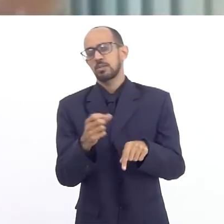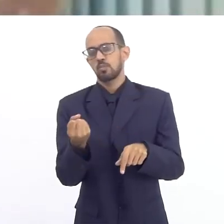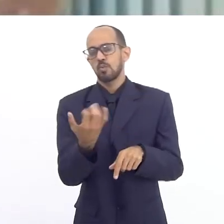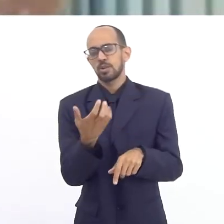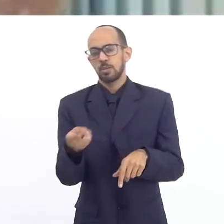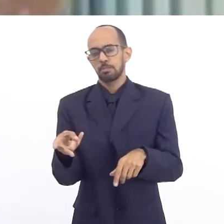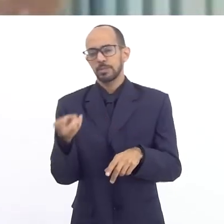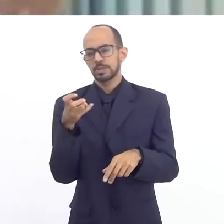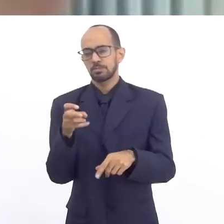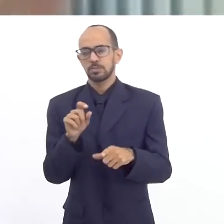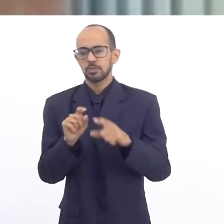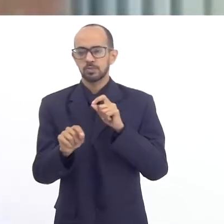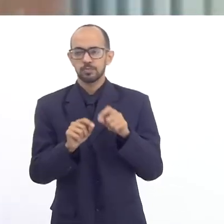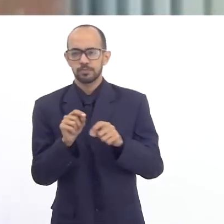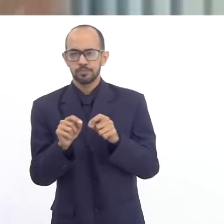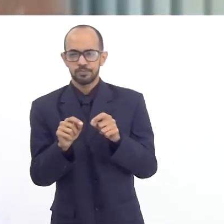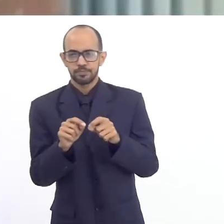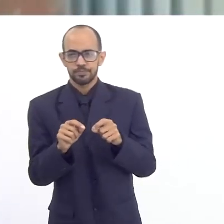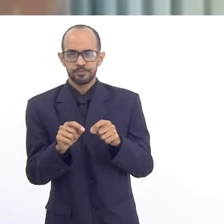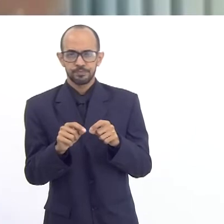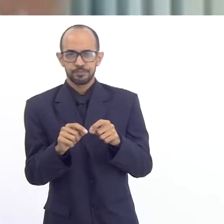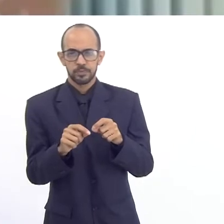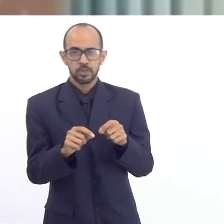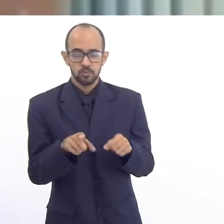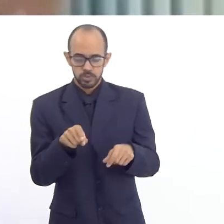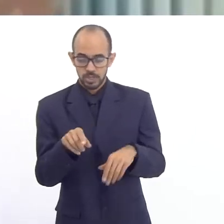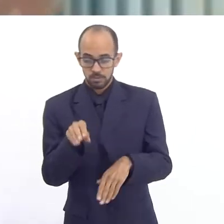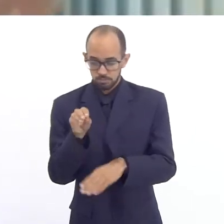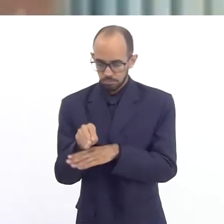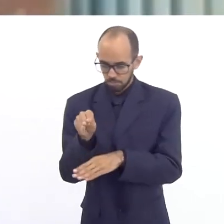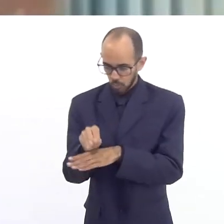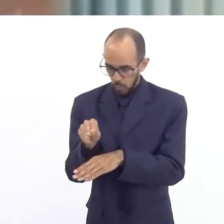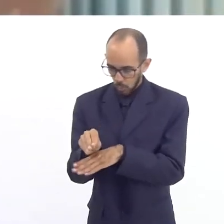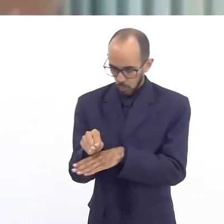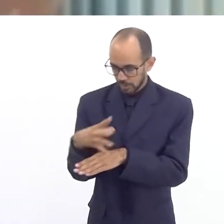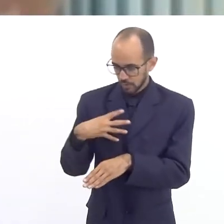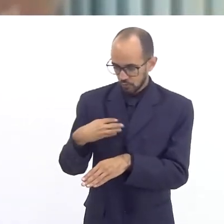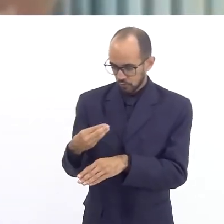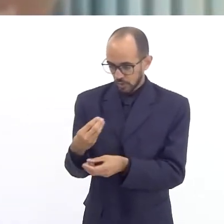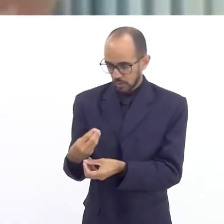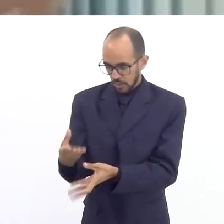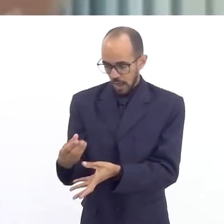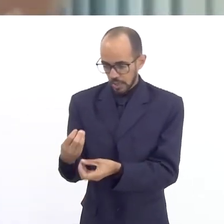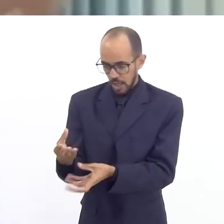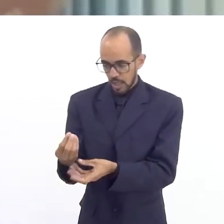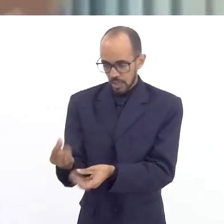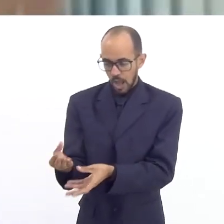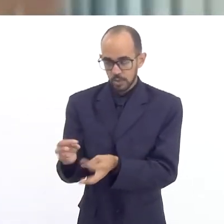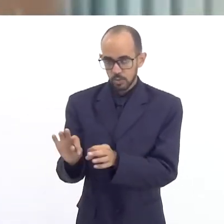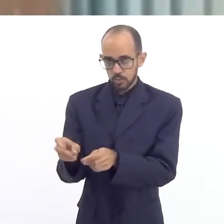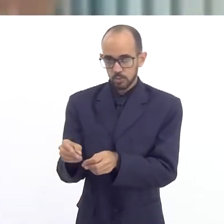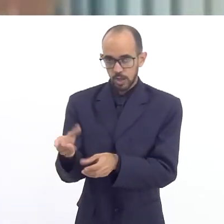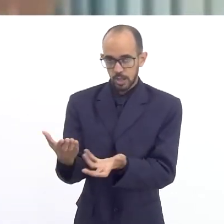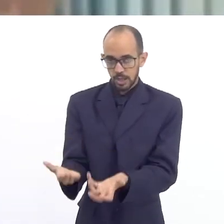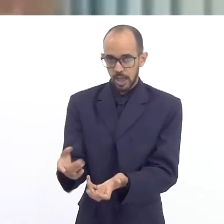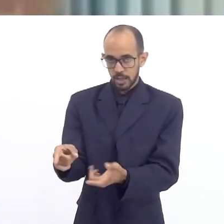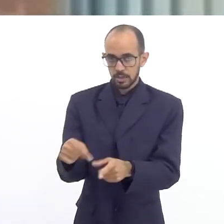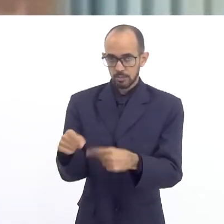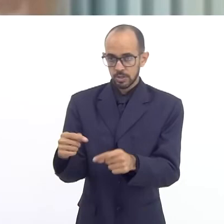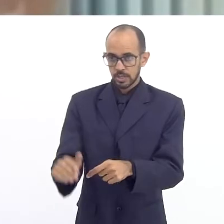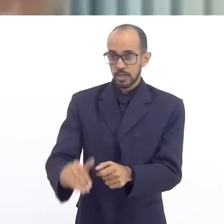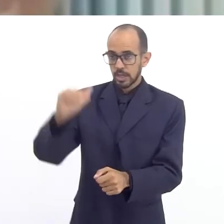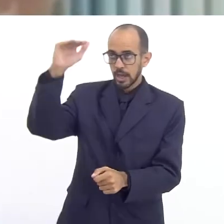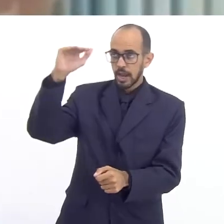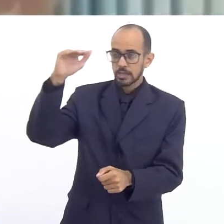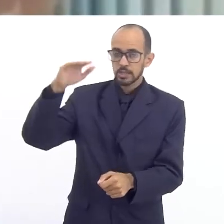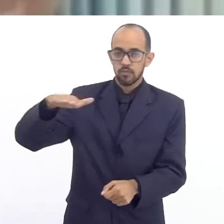justamente ao perceber que você mima teu filho, dá tudo para ele, tudo que ele quer, fazer só o que ele quer.